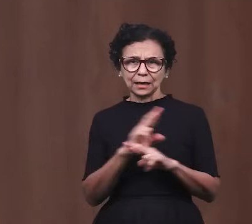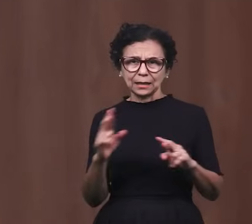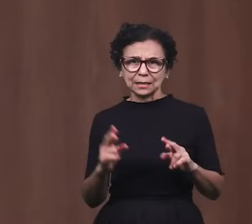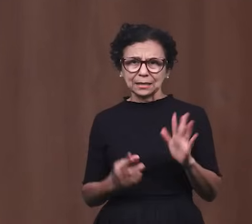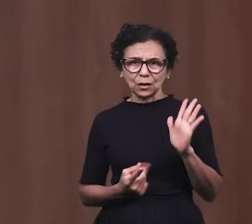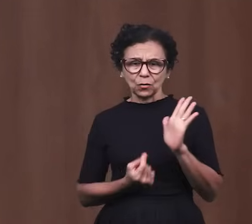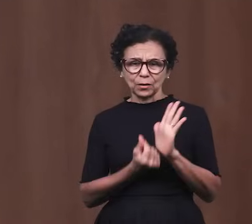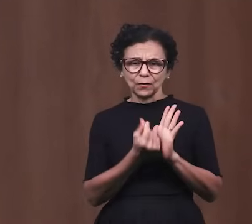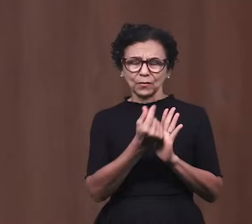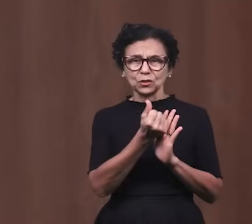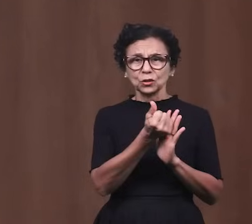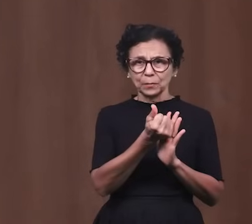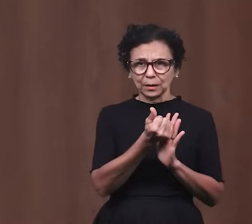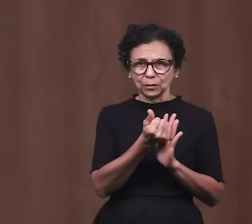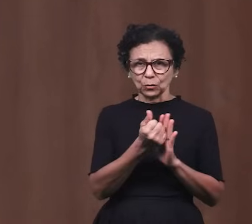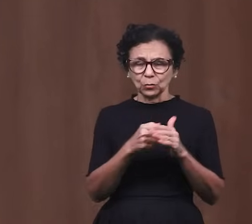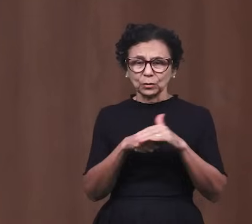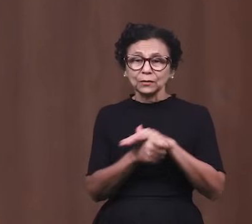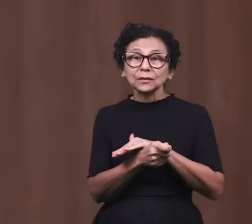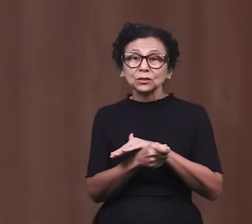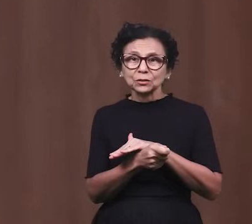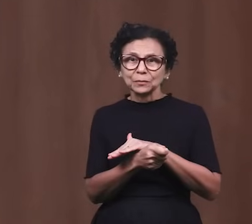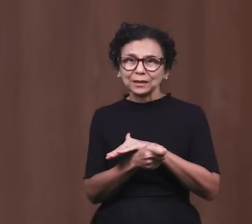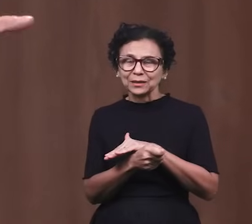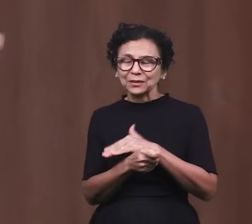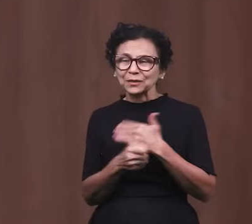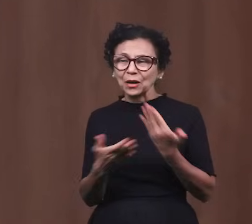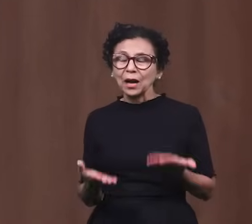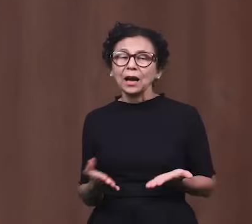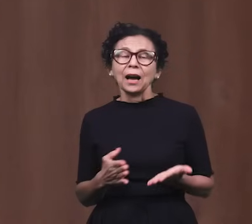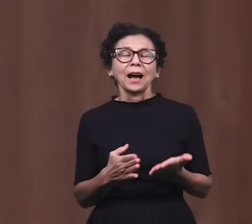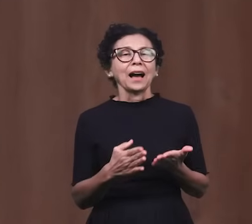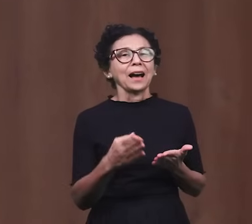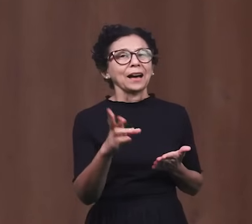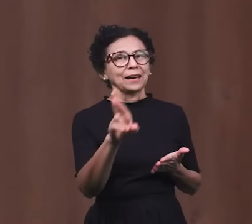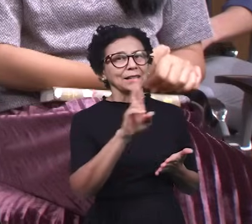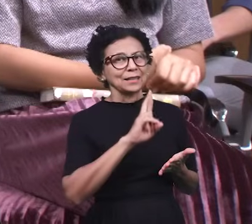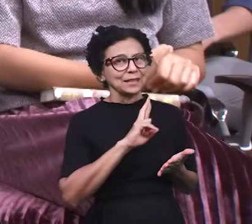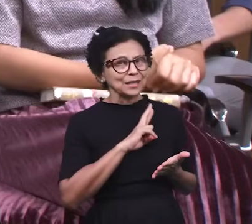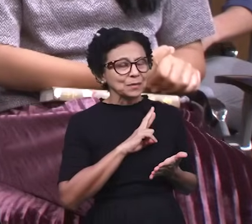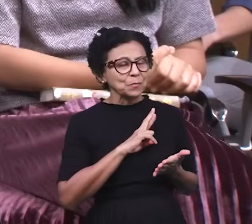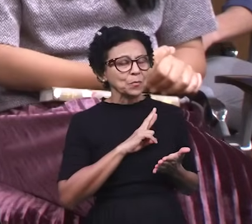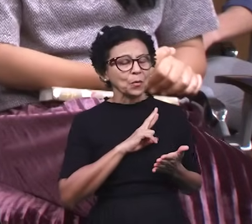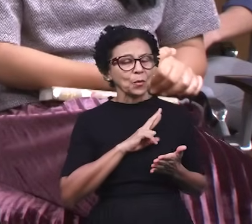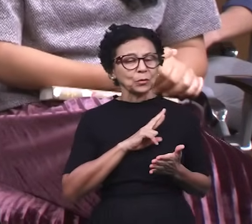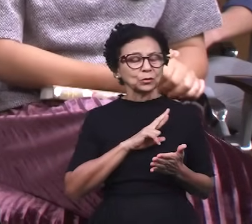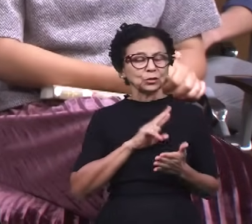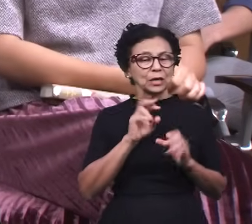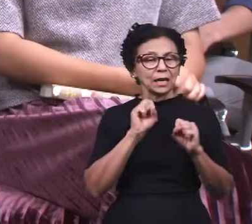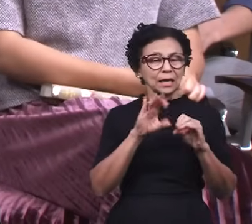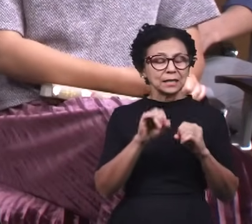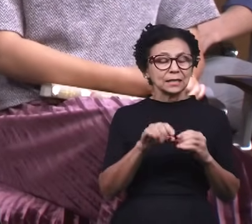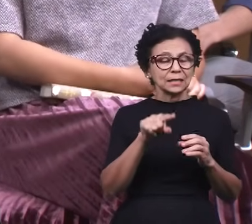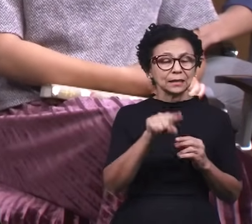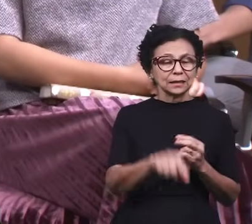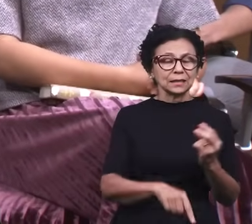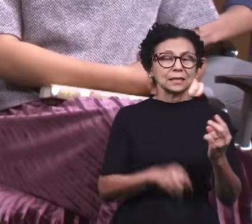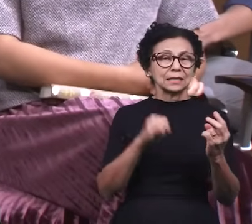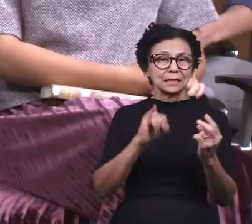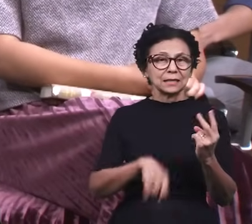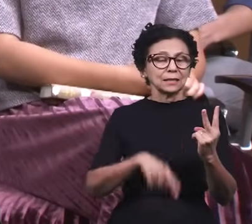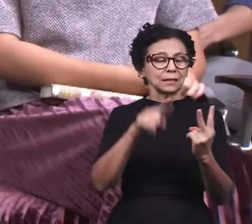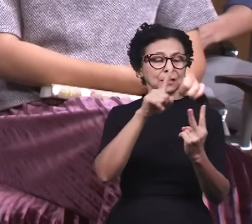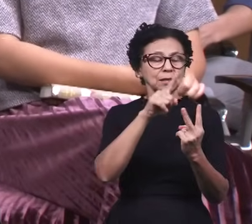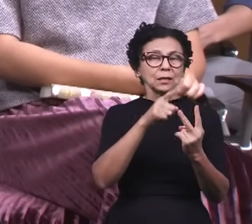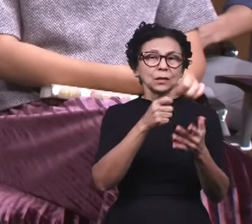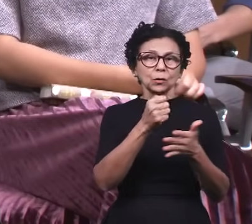vem falando assim, explica que antes ele comprava 2 pirulitos, agora ele compra 1 pirulito. Então é assim que eu quero ensinar. Mas falando propriamente do nosso canal, né? Que